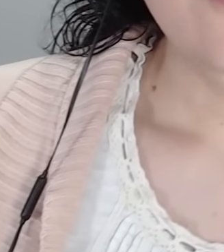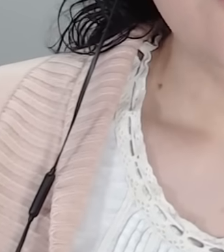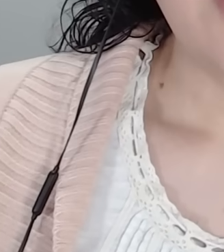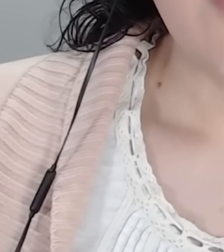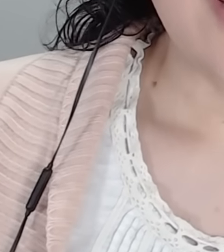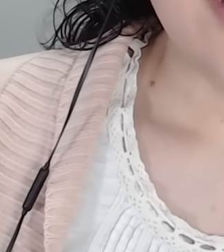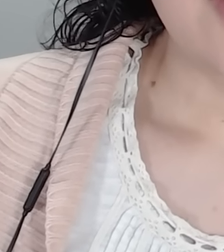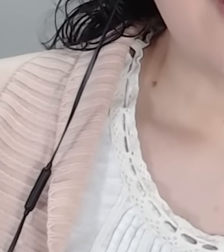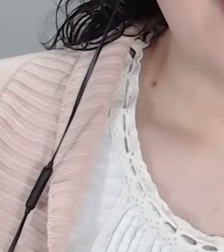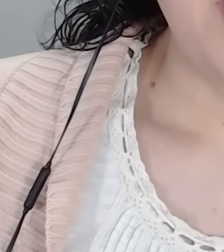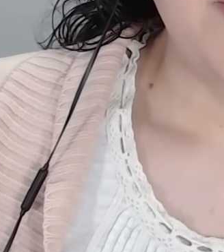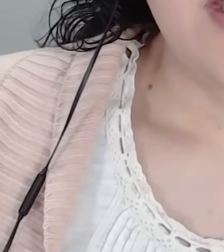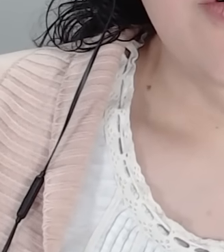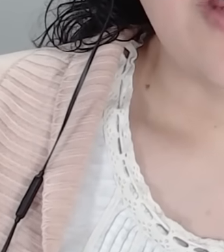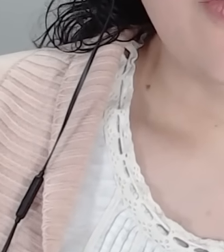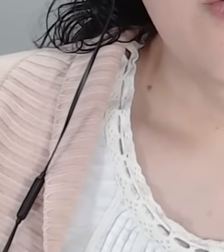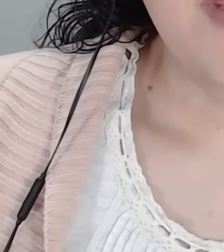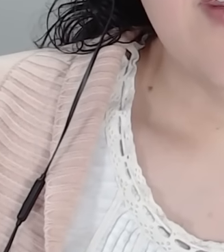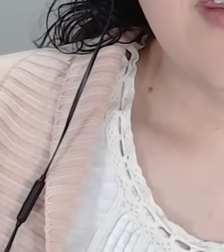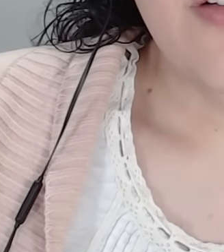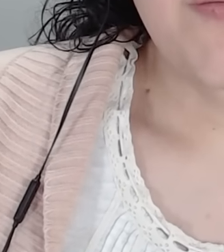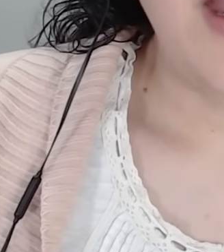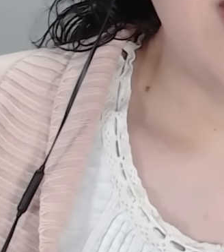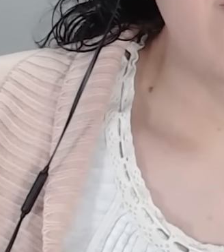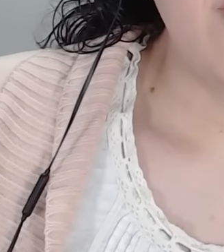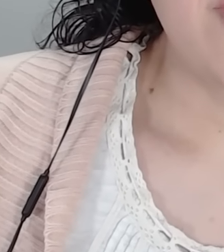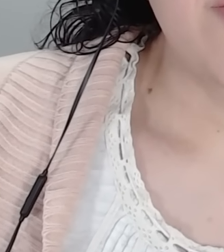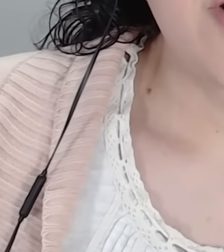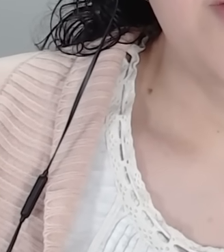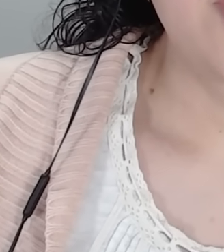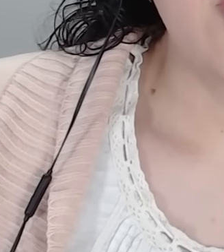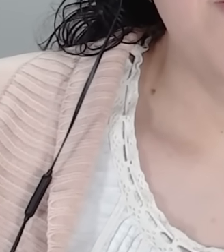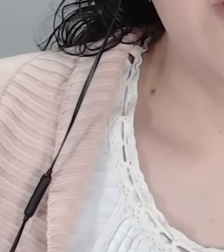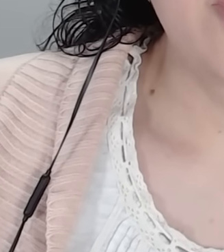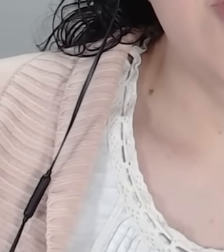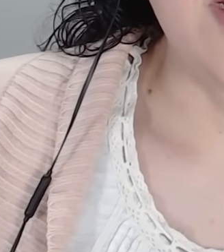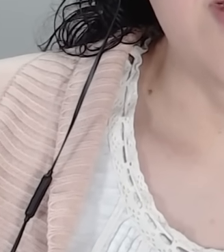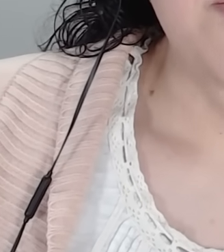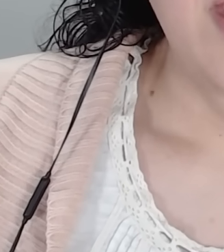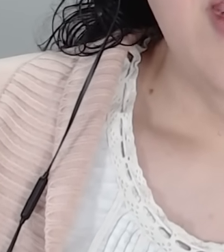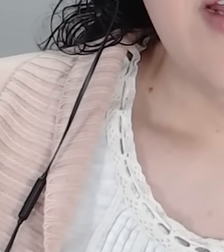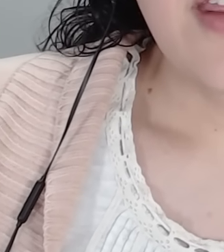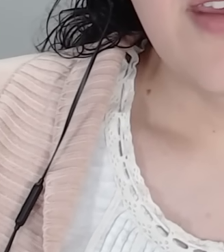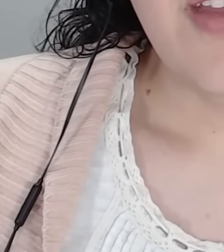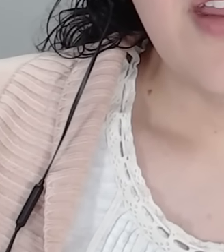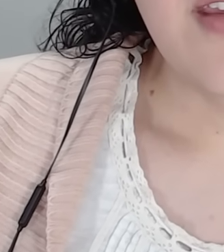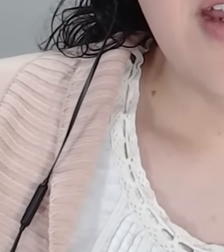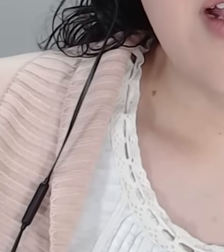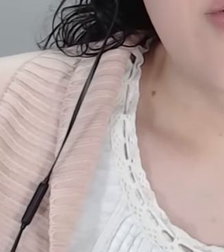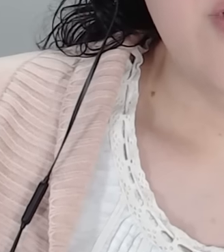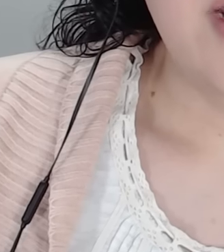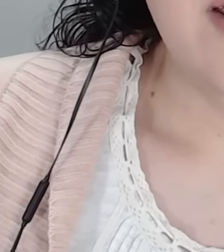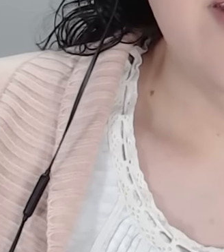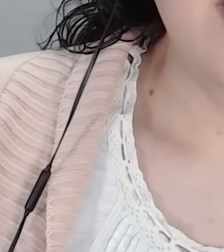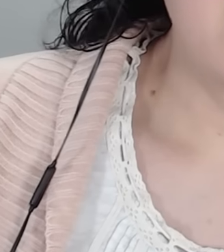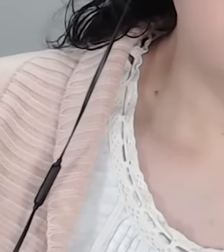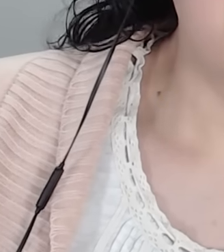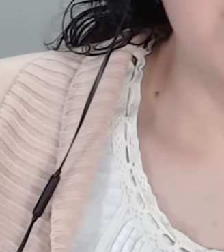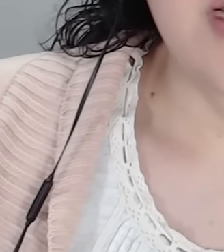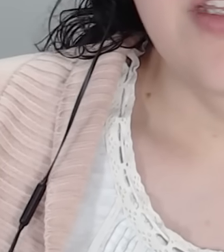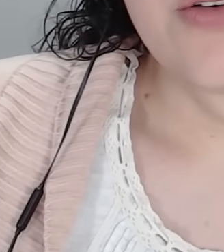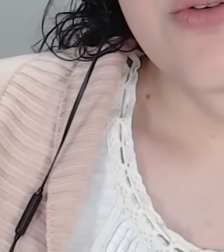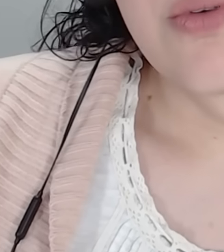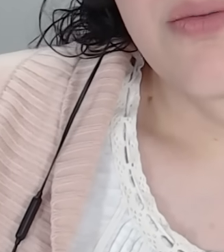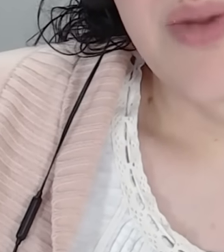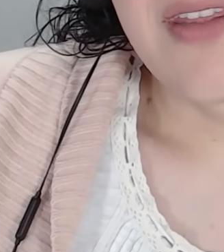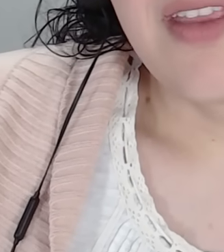Algo que tem sido recorrente na CPMI dos atos golpistas são os barracos causados pelo deputado Abílio Brunini. Dessa vez, a relatora Elisiane